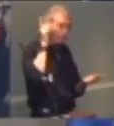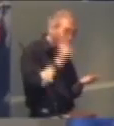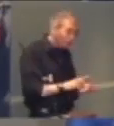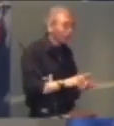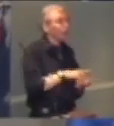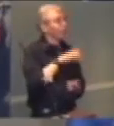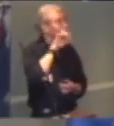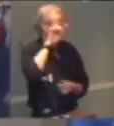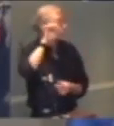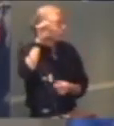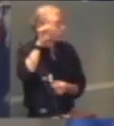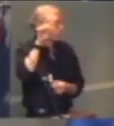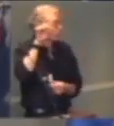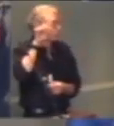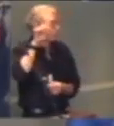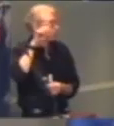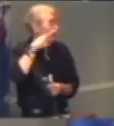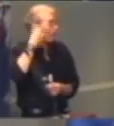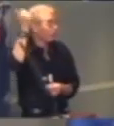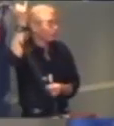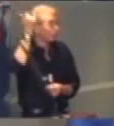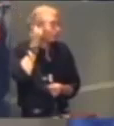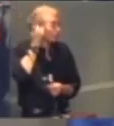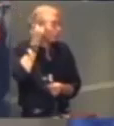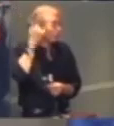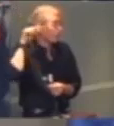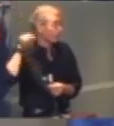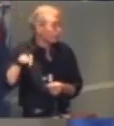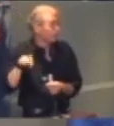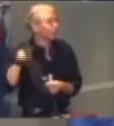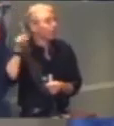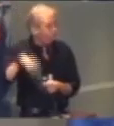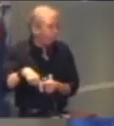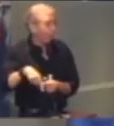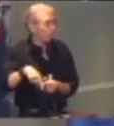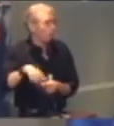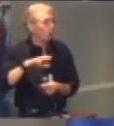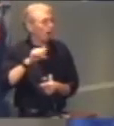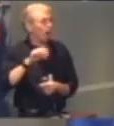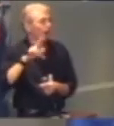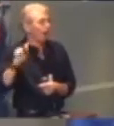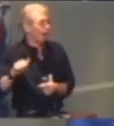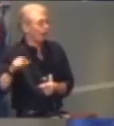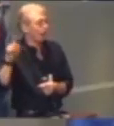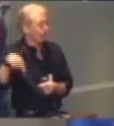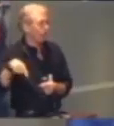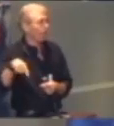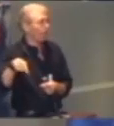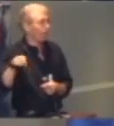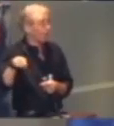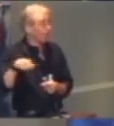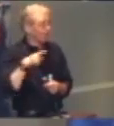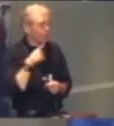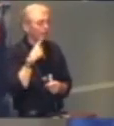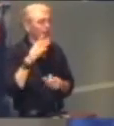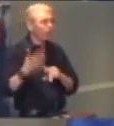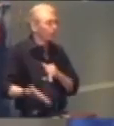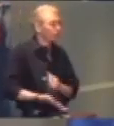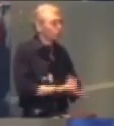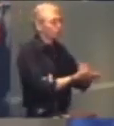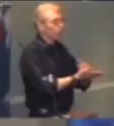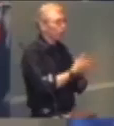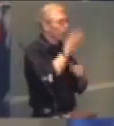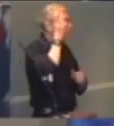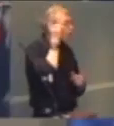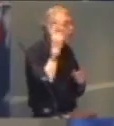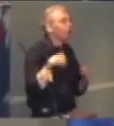disse novamente Esse é o cara ele é o cara mesmo que vai defender tantos os daus como